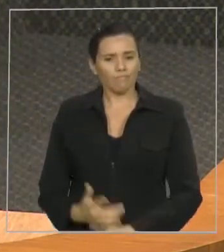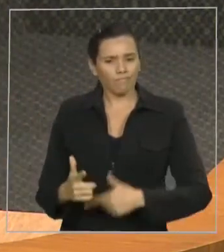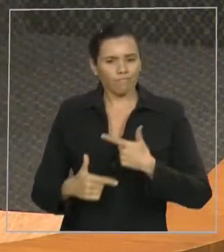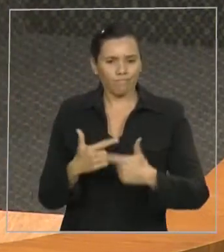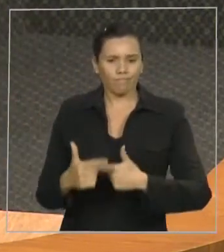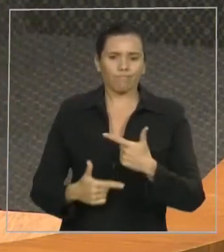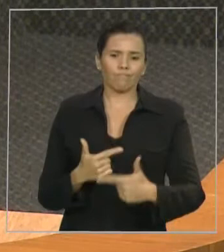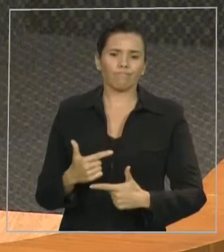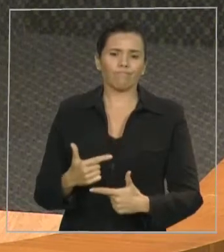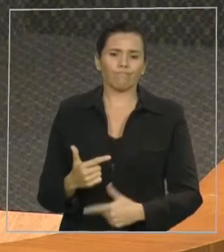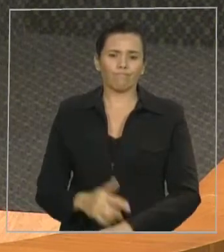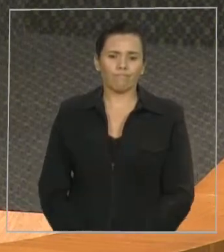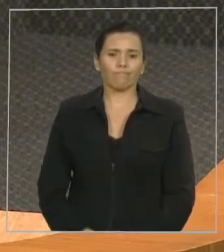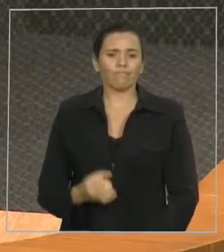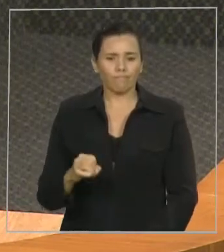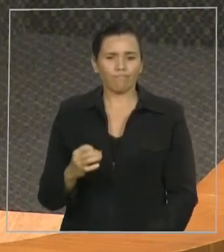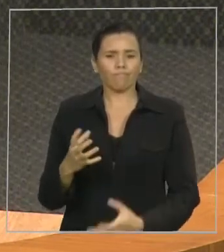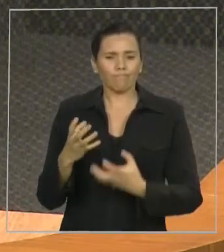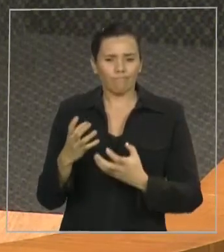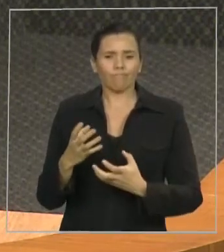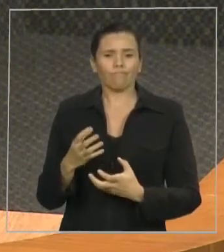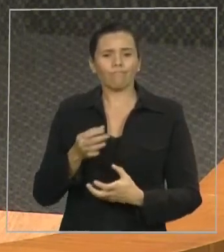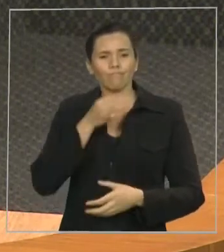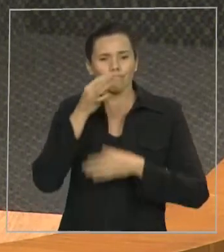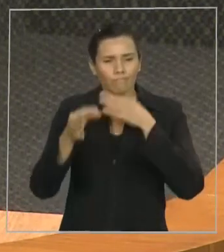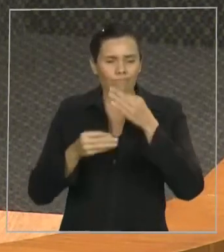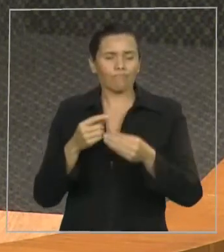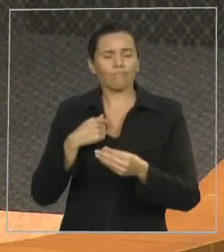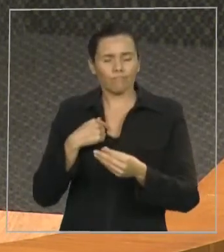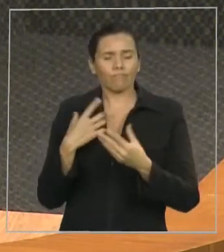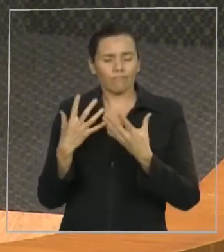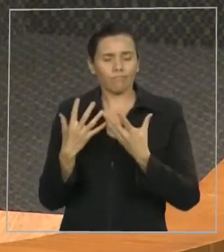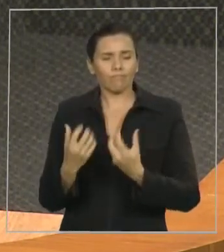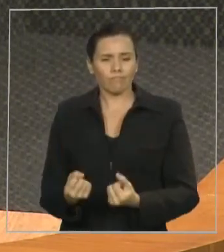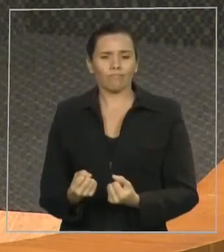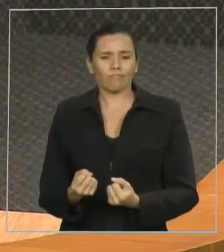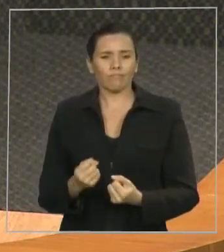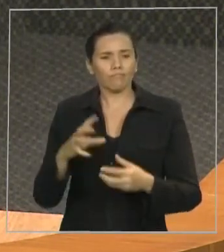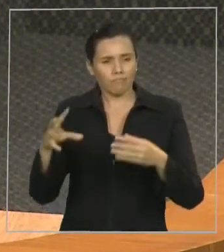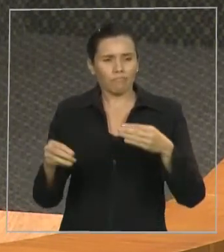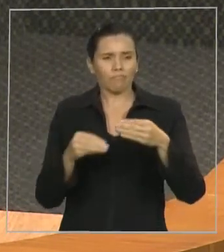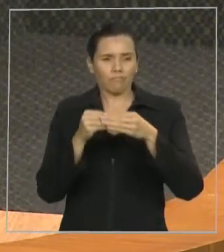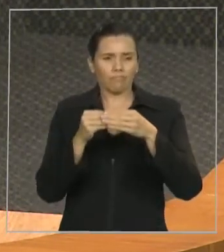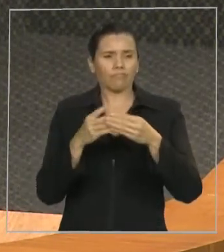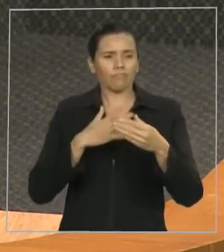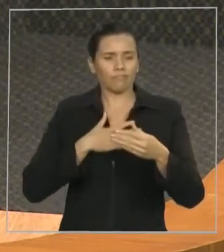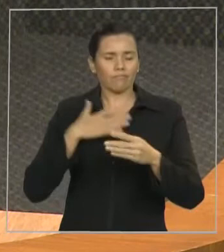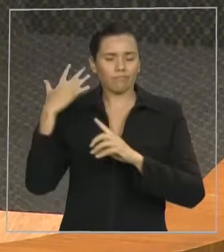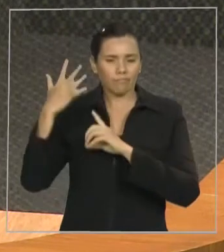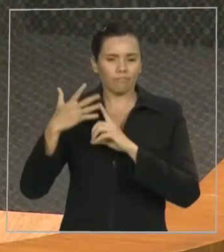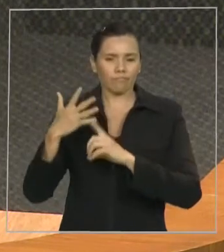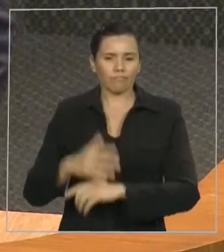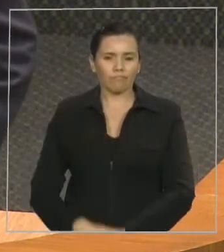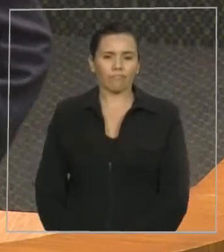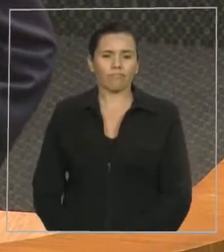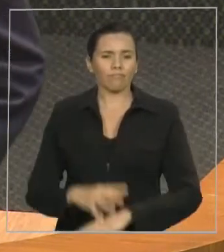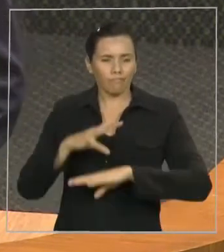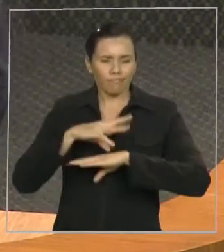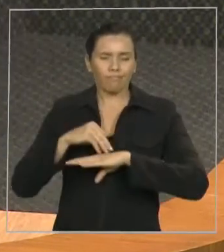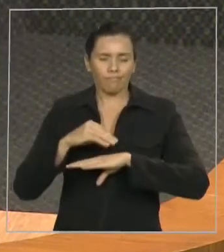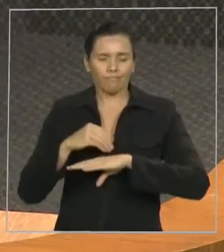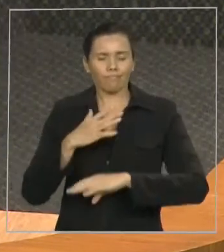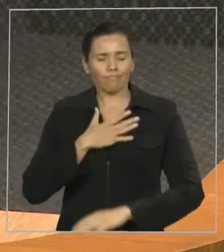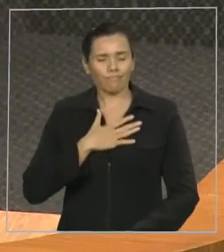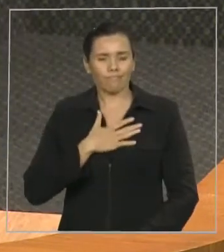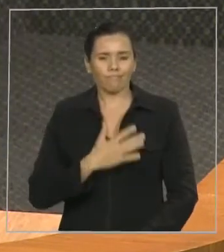Vossa Excelência, se quiser fazer uma parte, eu lhe concedo com muito afeto, com muito carinho. Mas eu quero dizer, meu nome